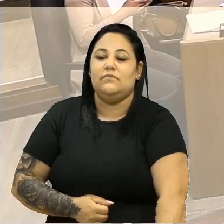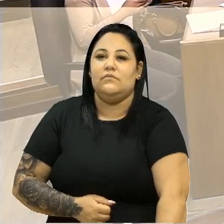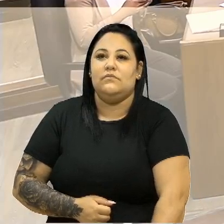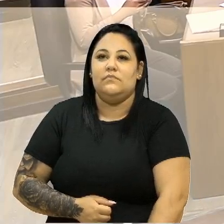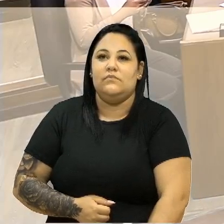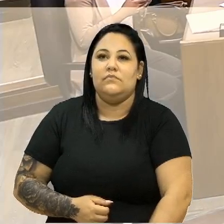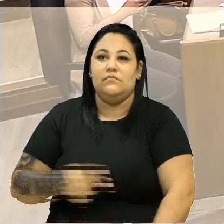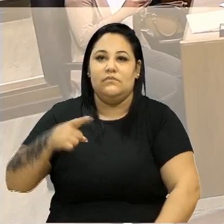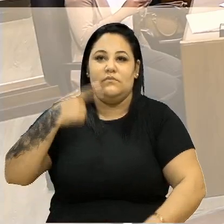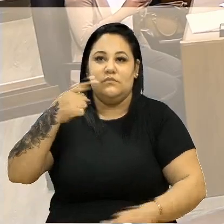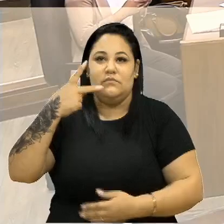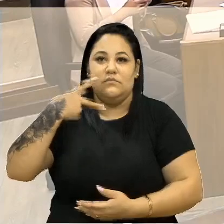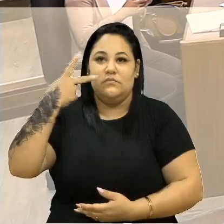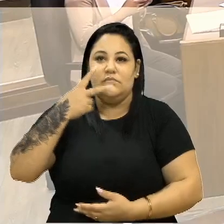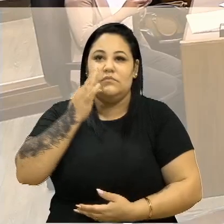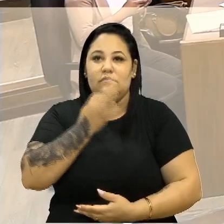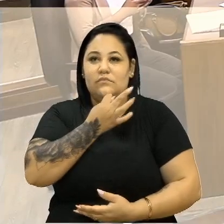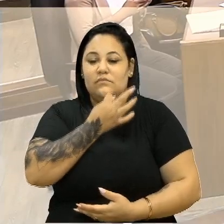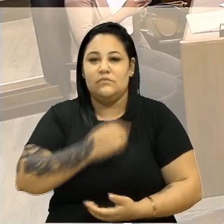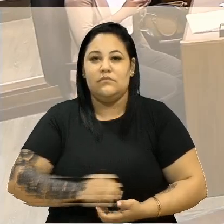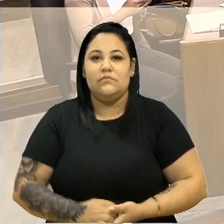Próximo vereador inscrito, vereadora Tatiane Friso.